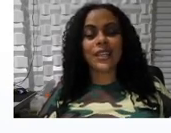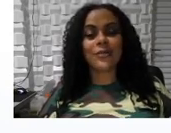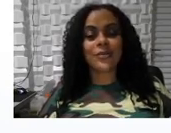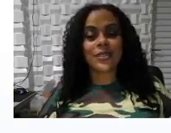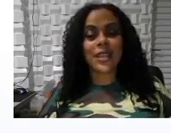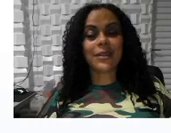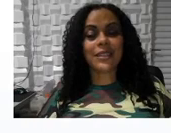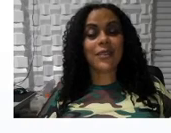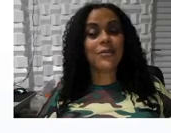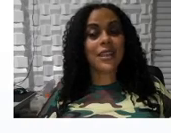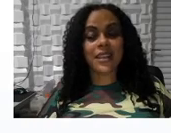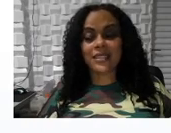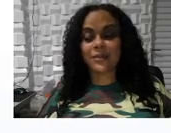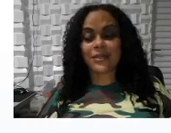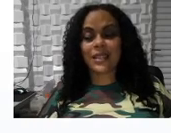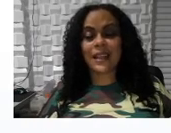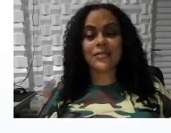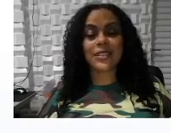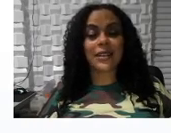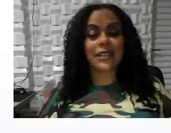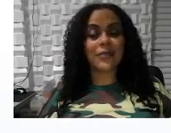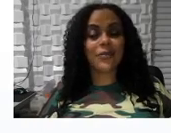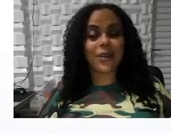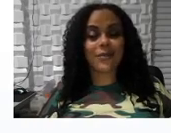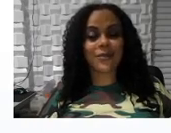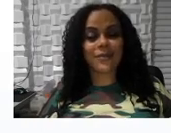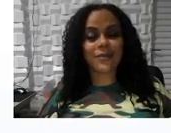0 até o 10. Vamos lá, 0 até o 9.